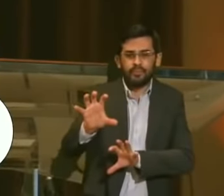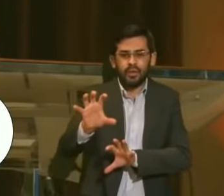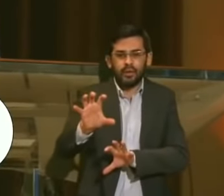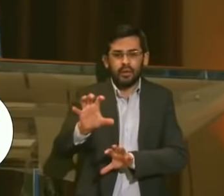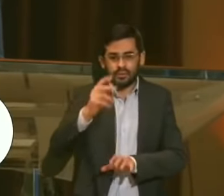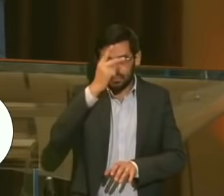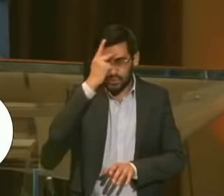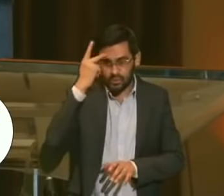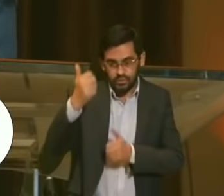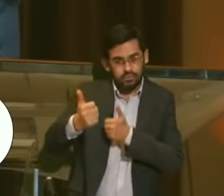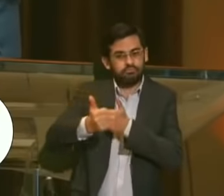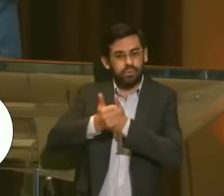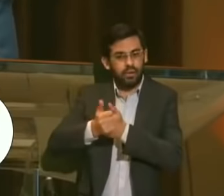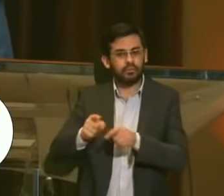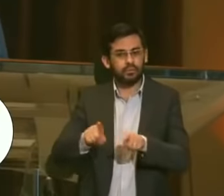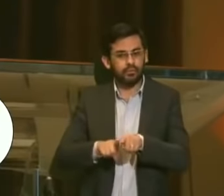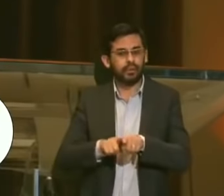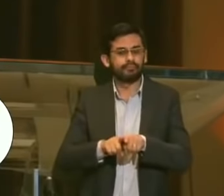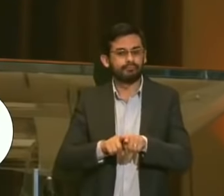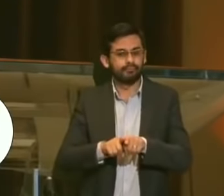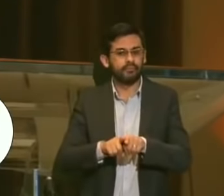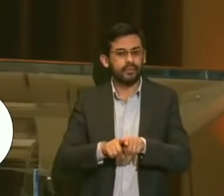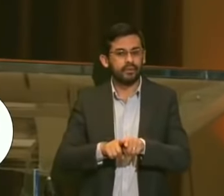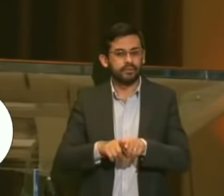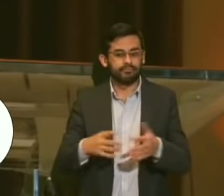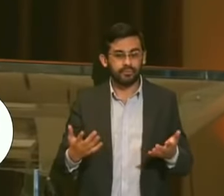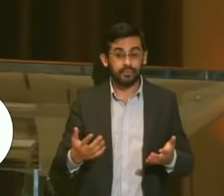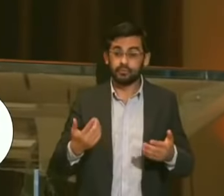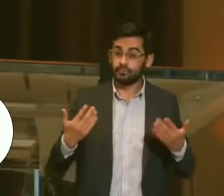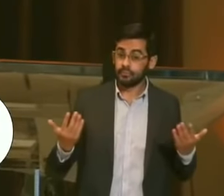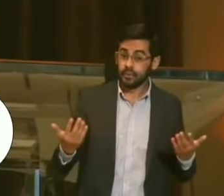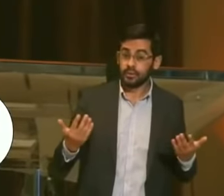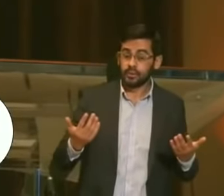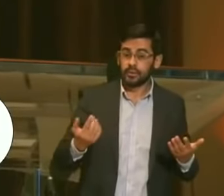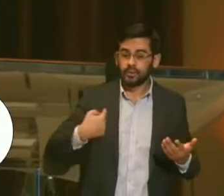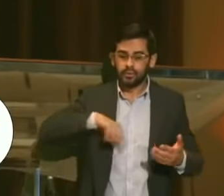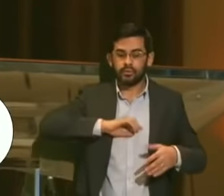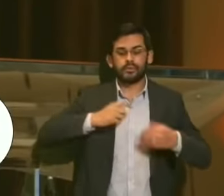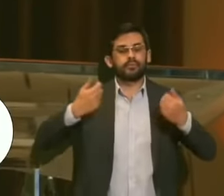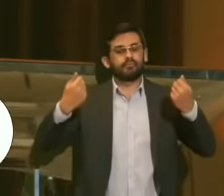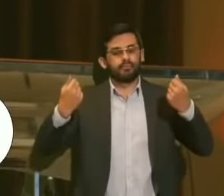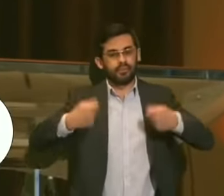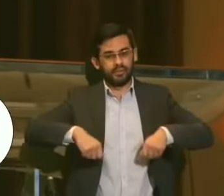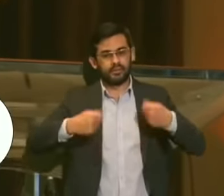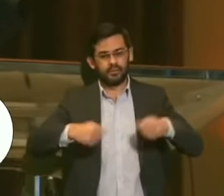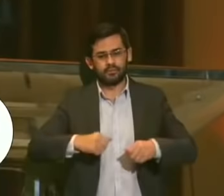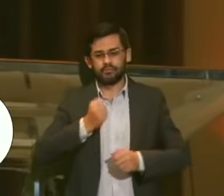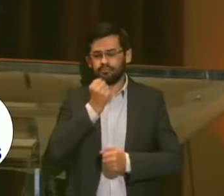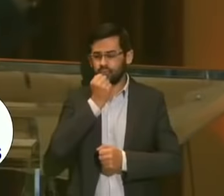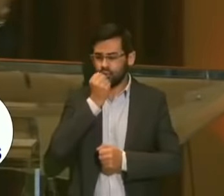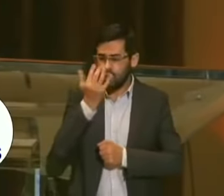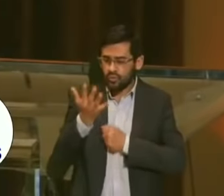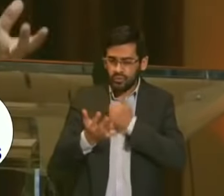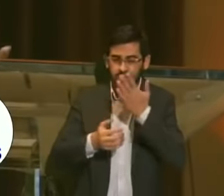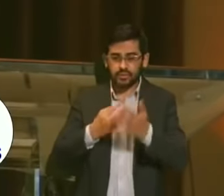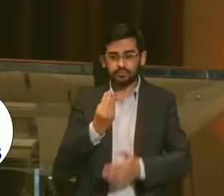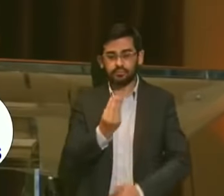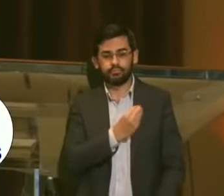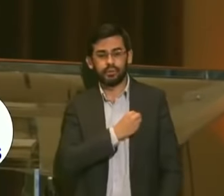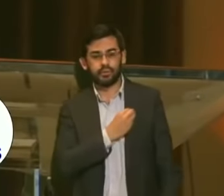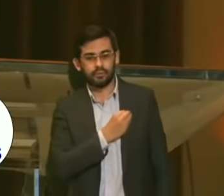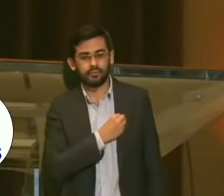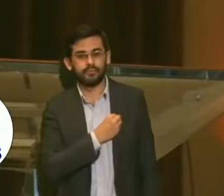para todo mundo que está à nossa volta. E então precisamos confessar os nossos